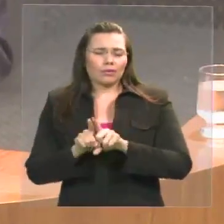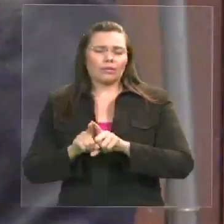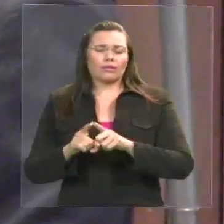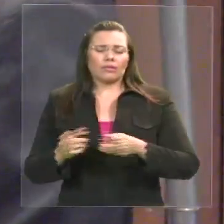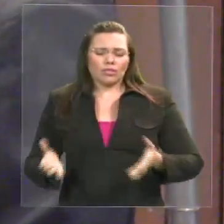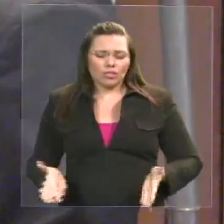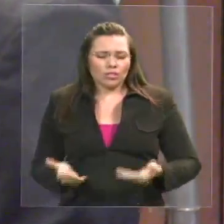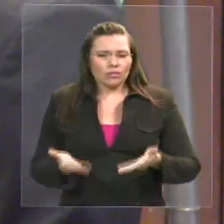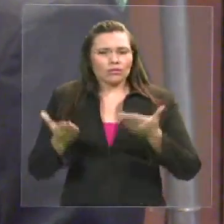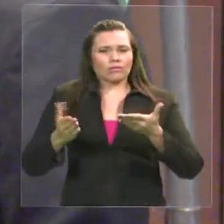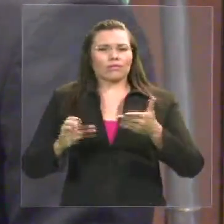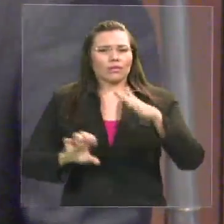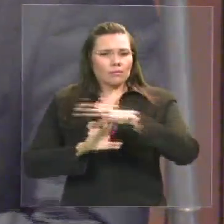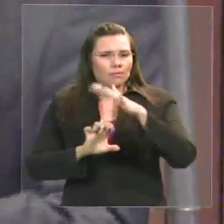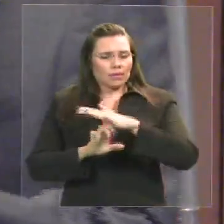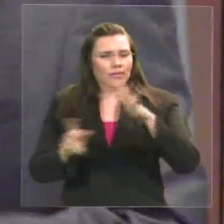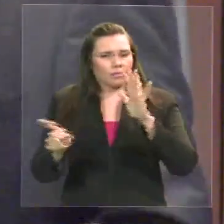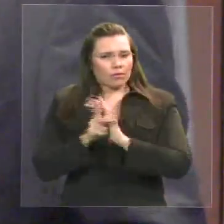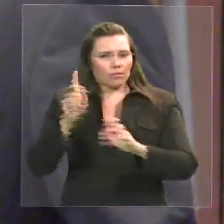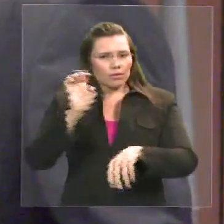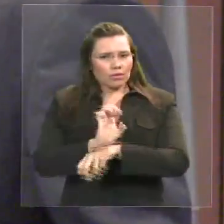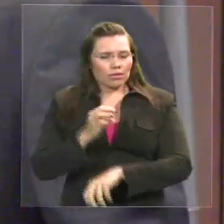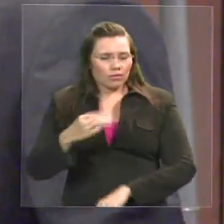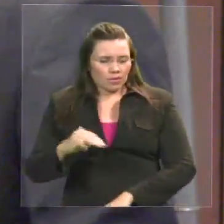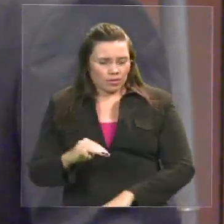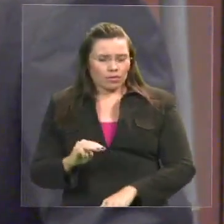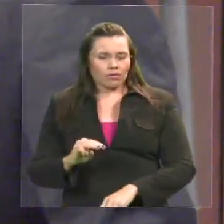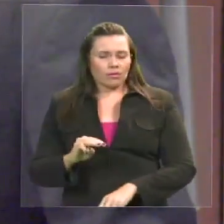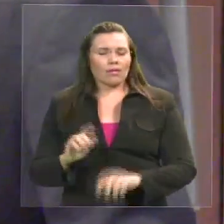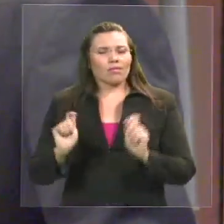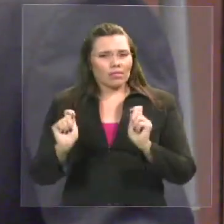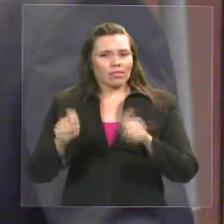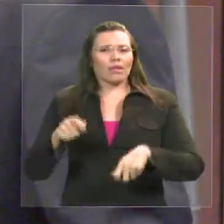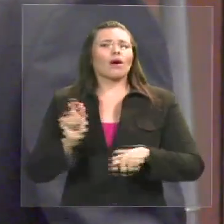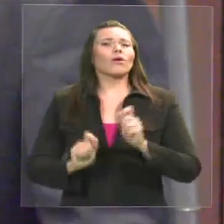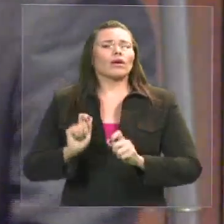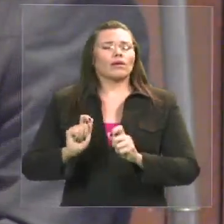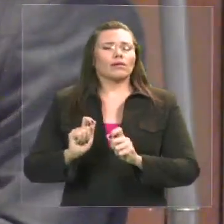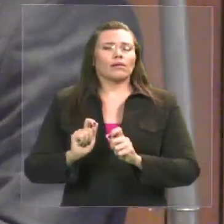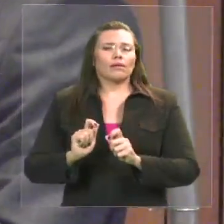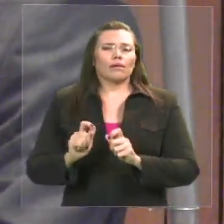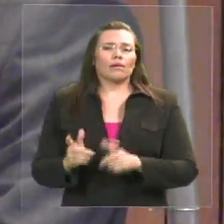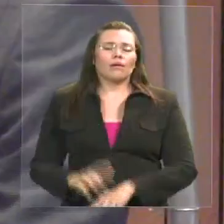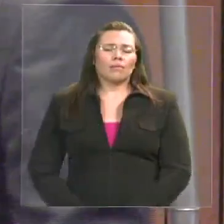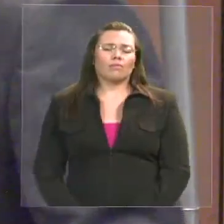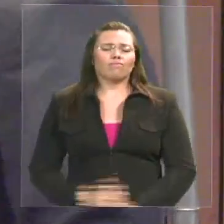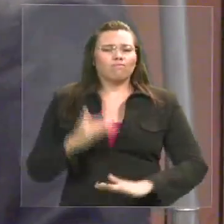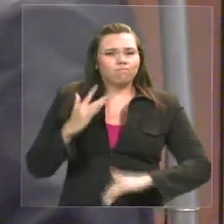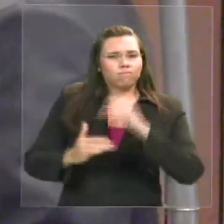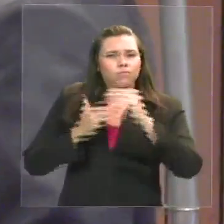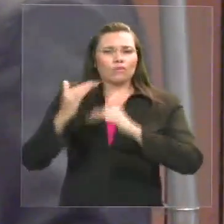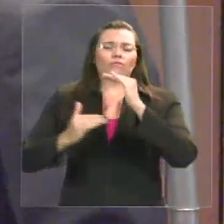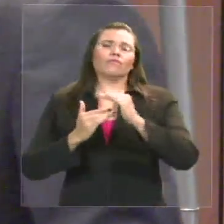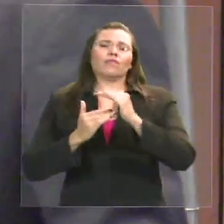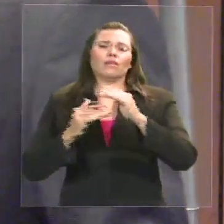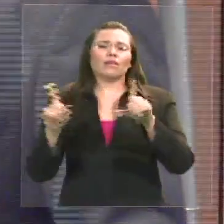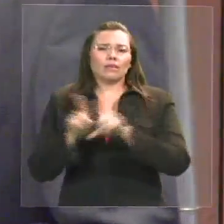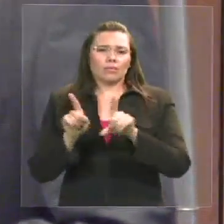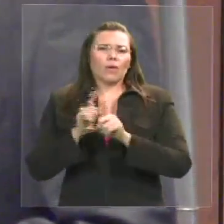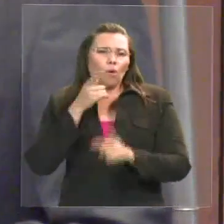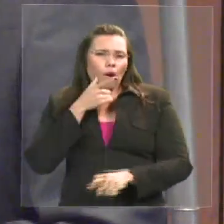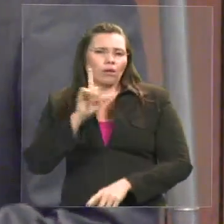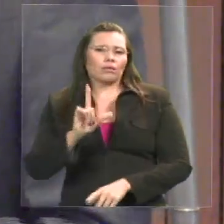incentivar através de renúncia fiscal, até porque o que pesa aqui no programa é justamente que para